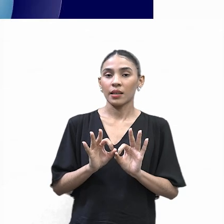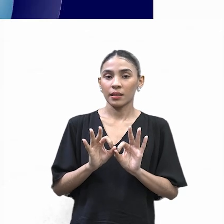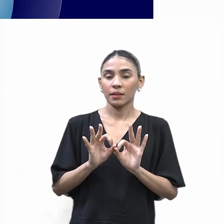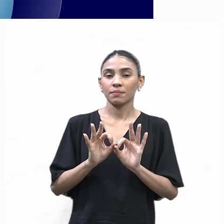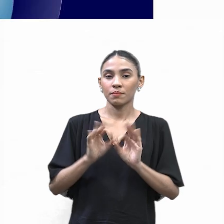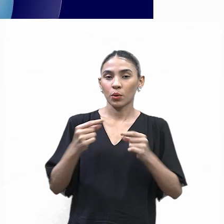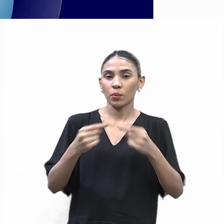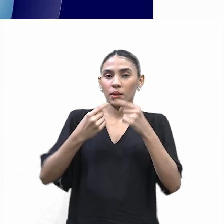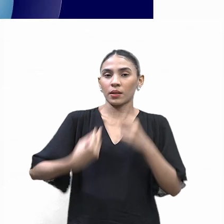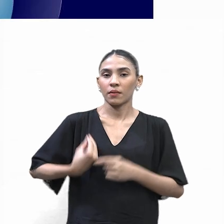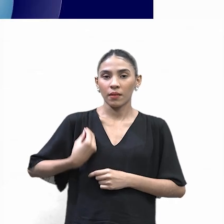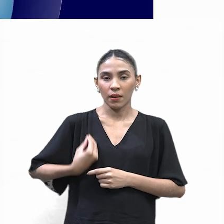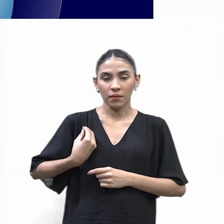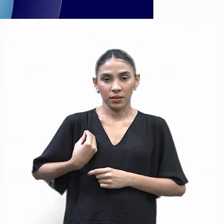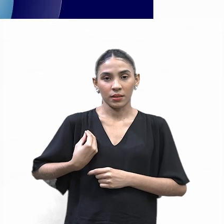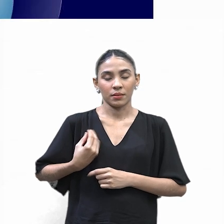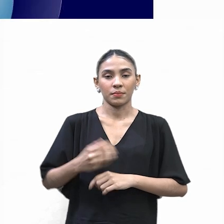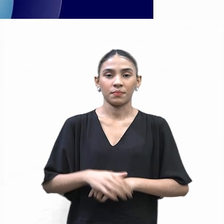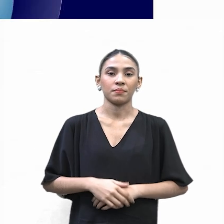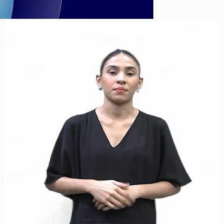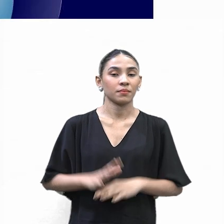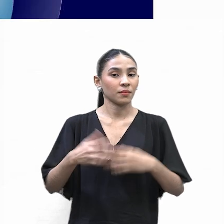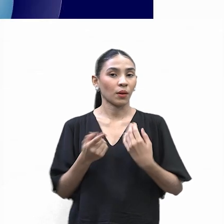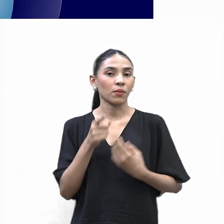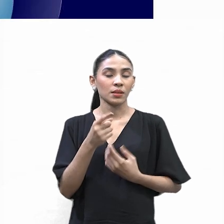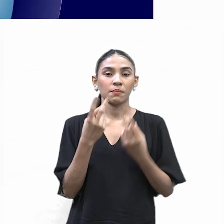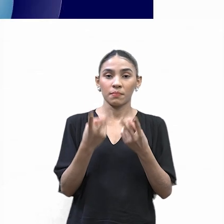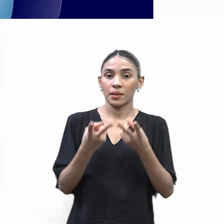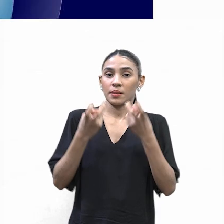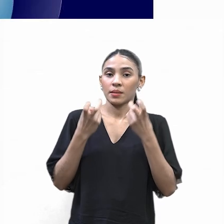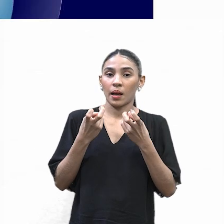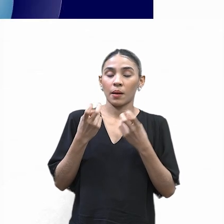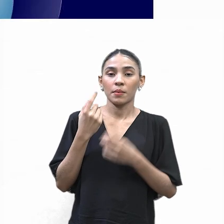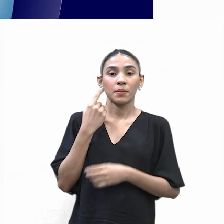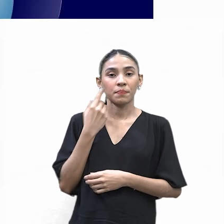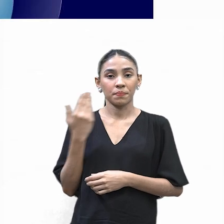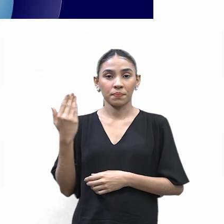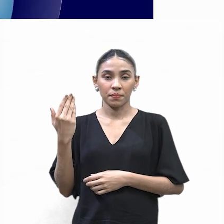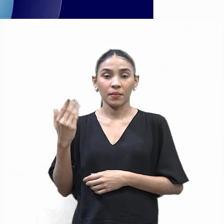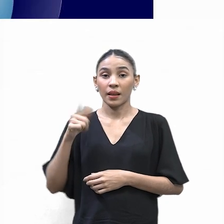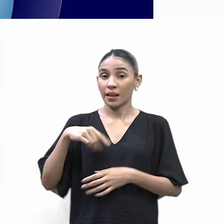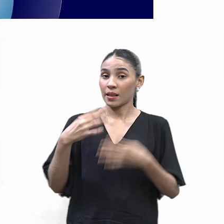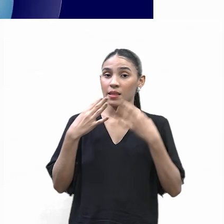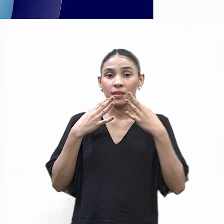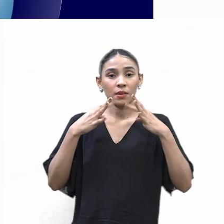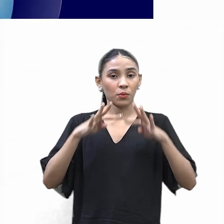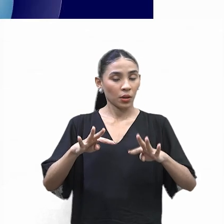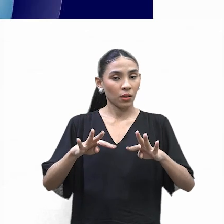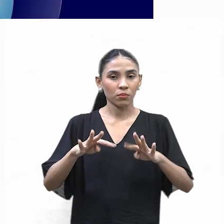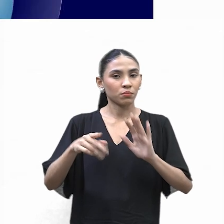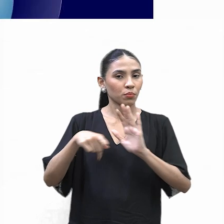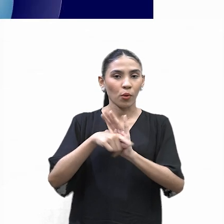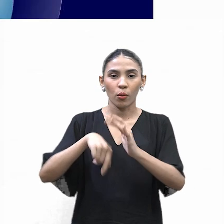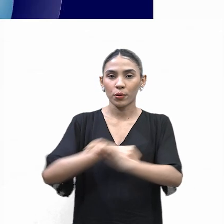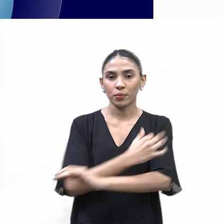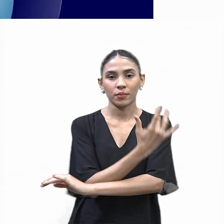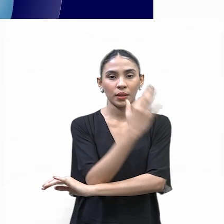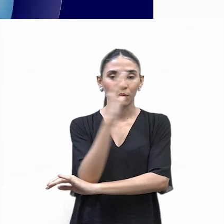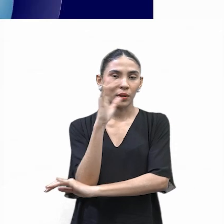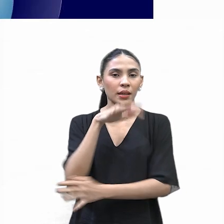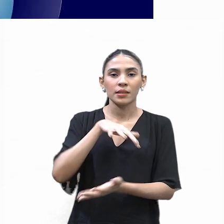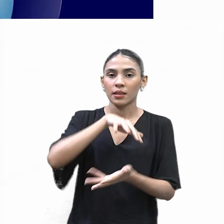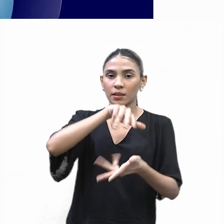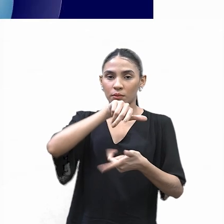de vida tal qual como conhecemos. Então você observa que esse efeito estufa ele é natural, tá? É um fenômeno natural do nosso